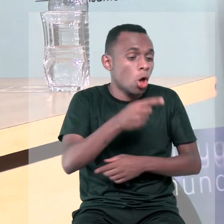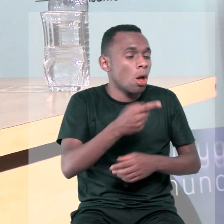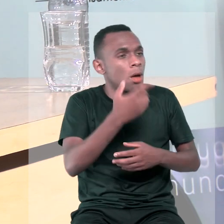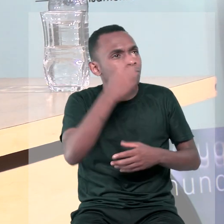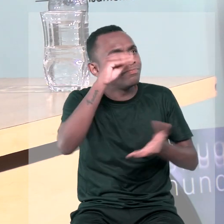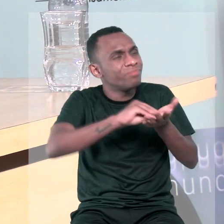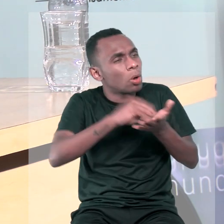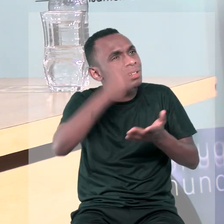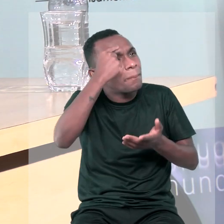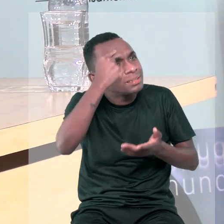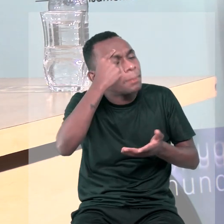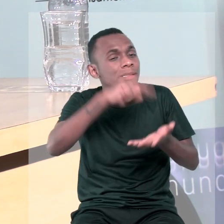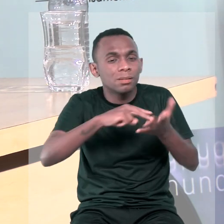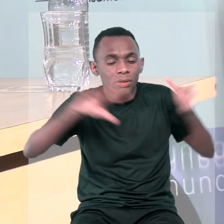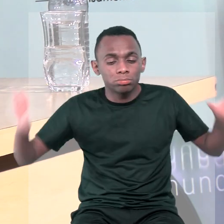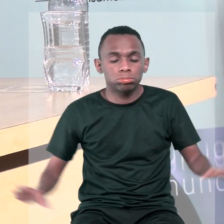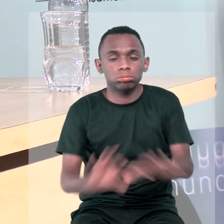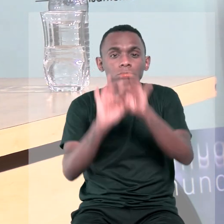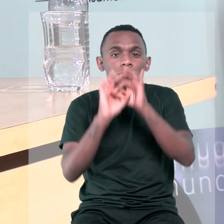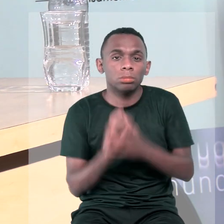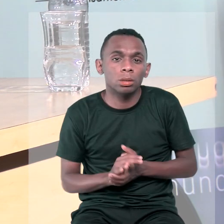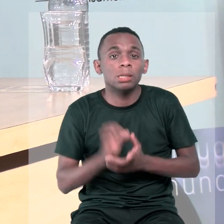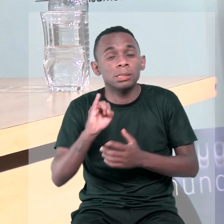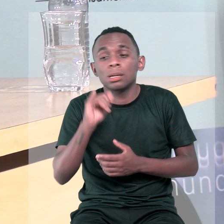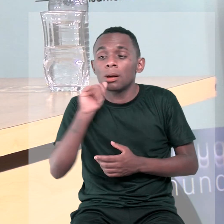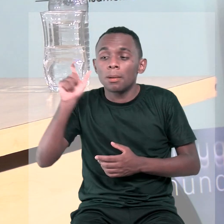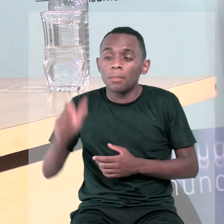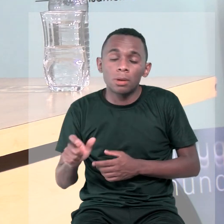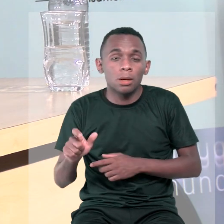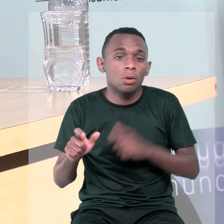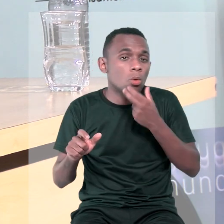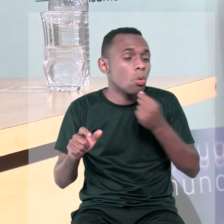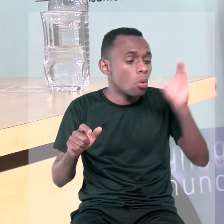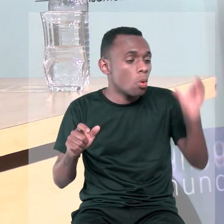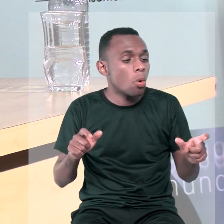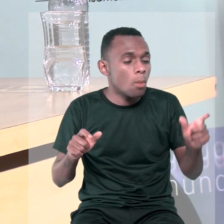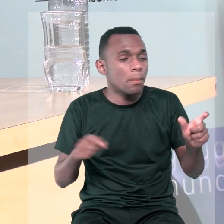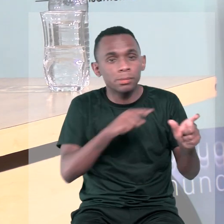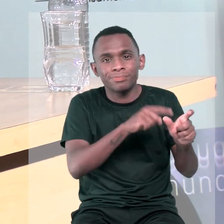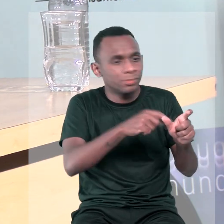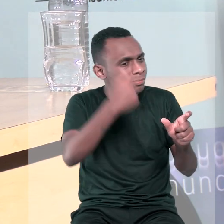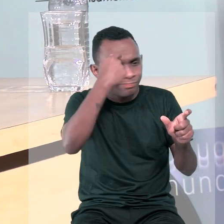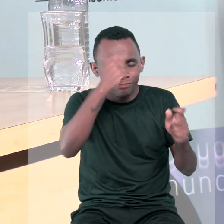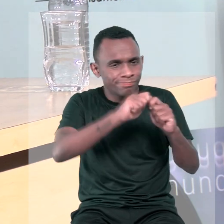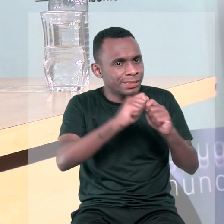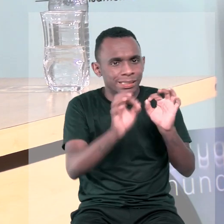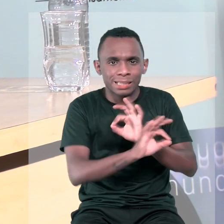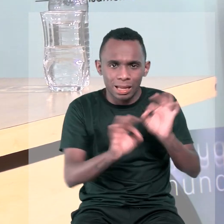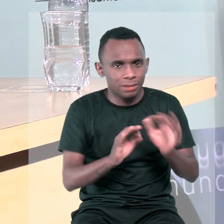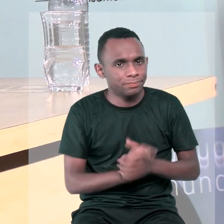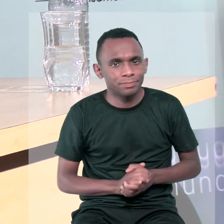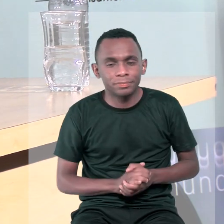exatamente isso. Ela usa um termo no livro. É verdade que ele aparece só no finalzinho. Para ser mais preciso, o